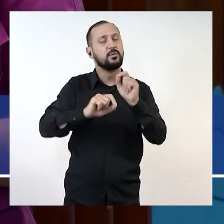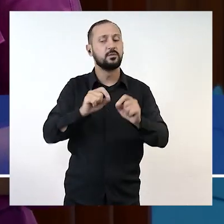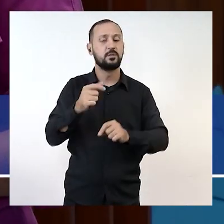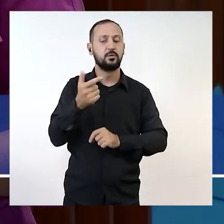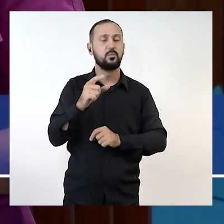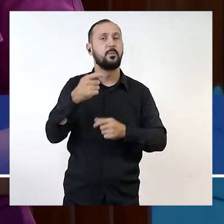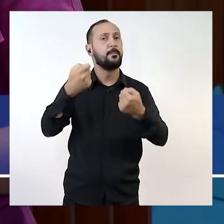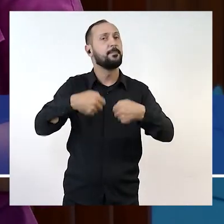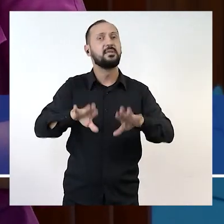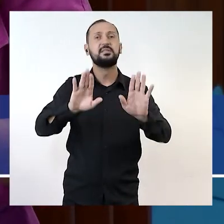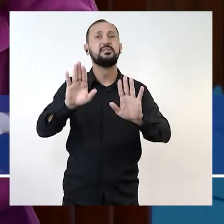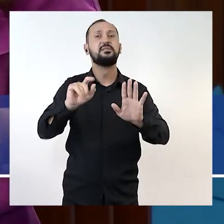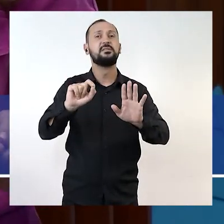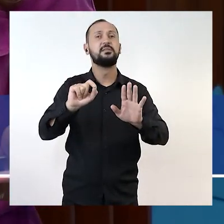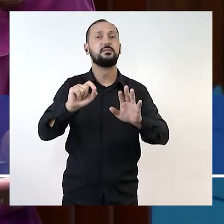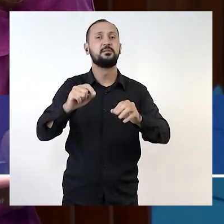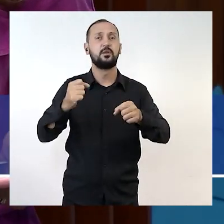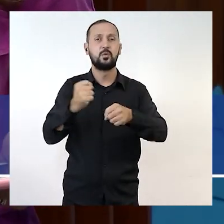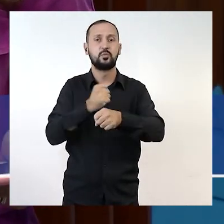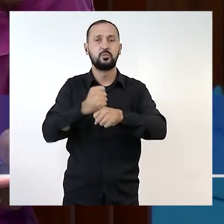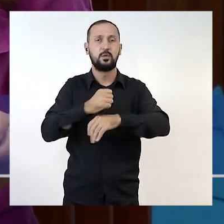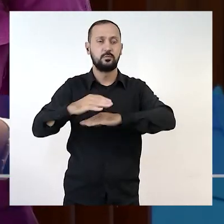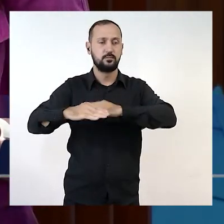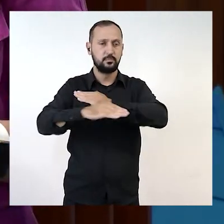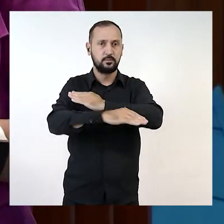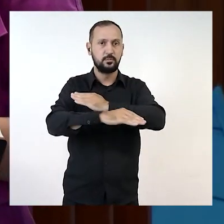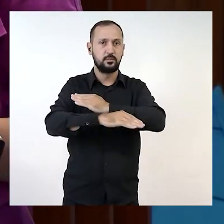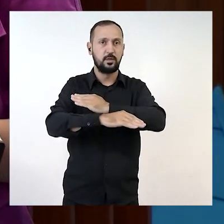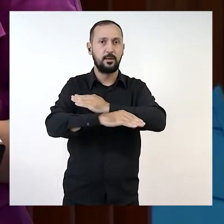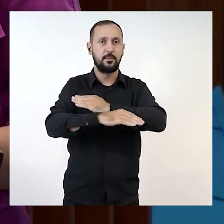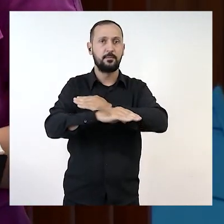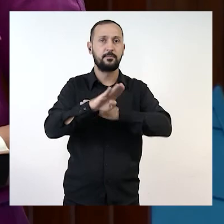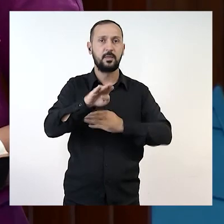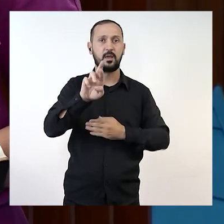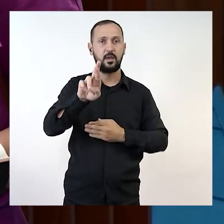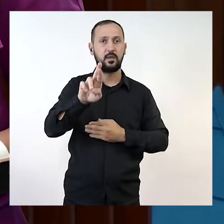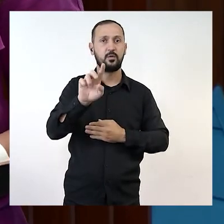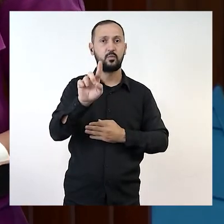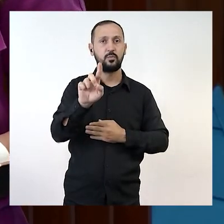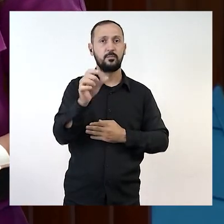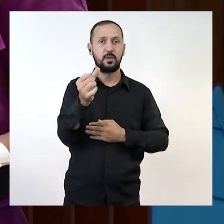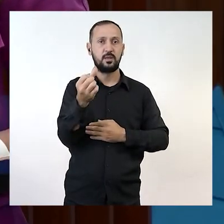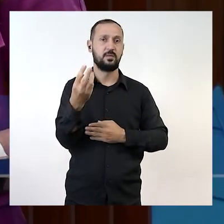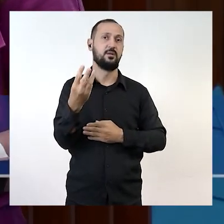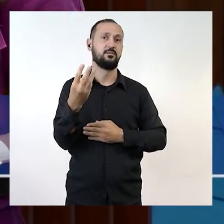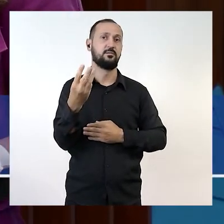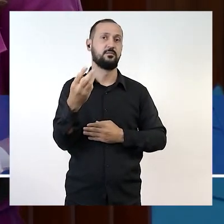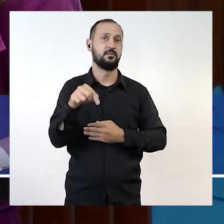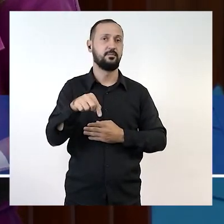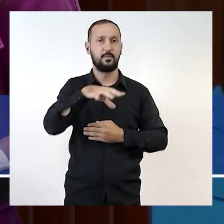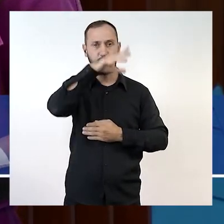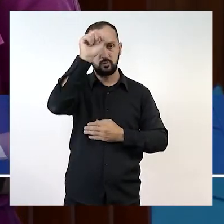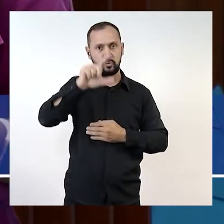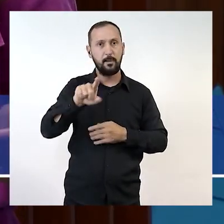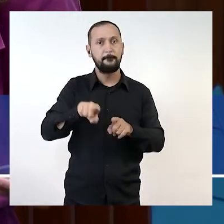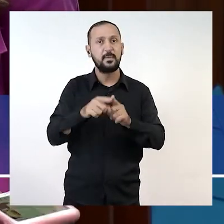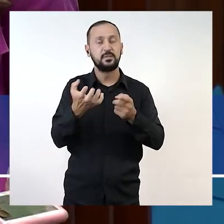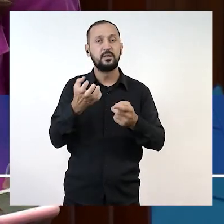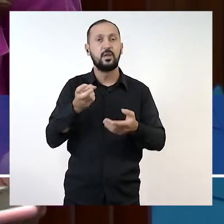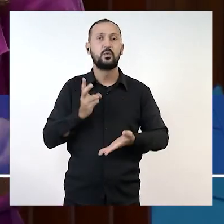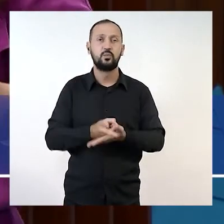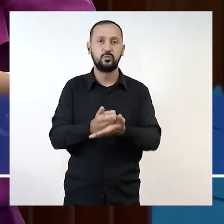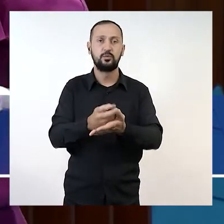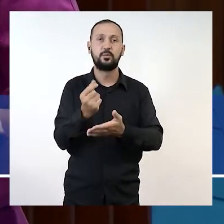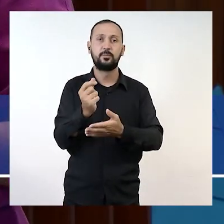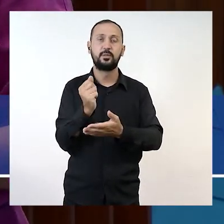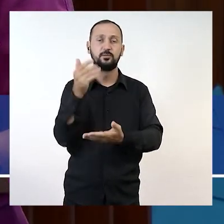que comprovam que não é mais necessária a duplicação da BR-163 aqui em Mato Grosso do Sul. No entanto,